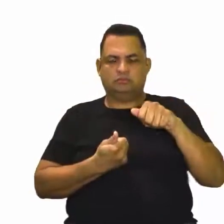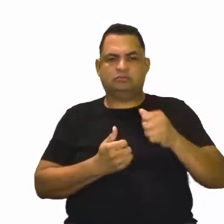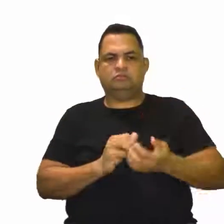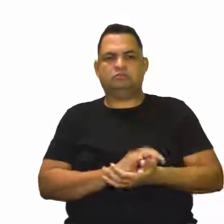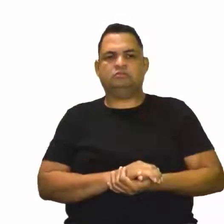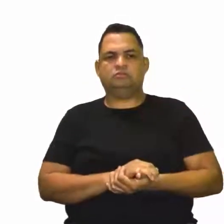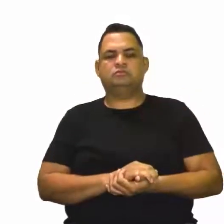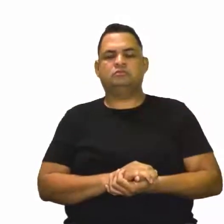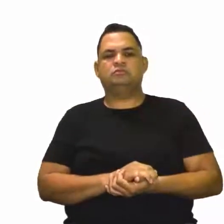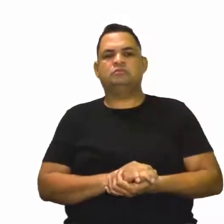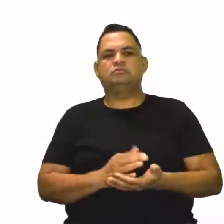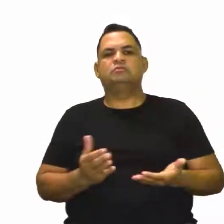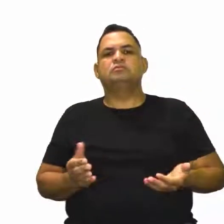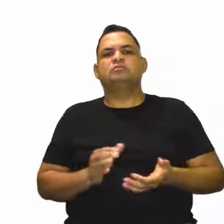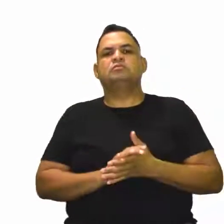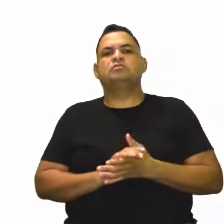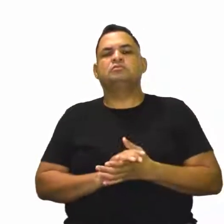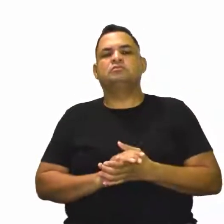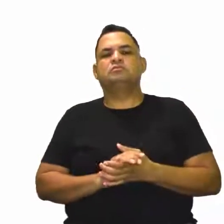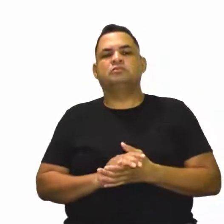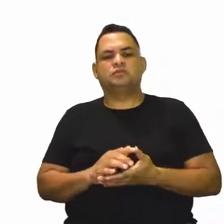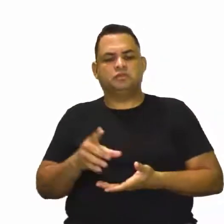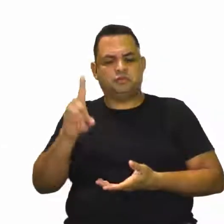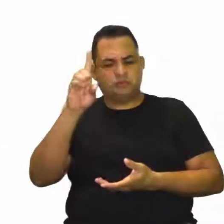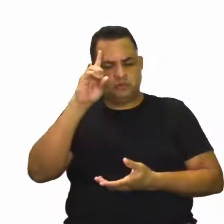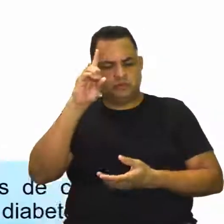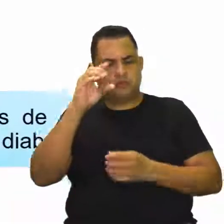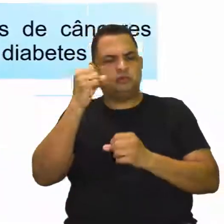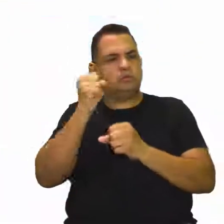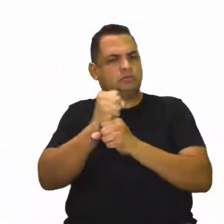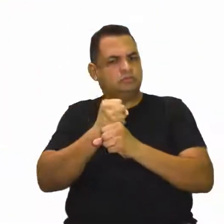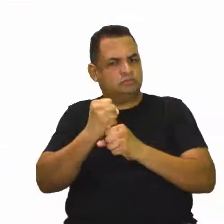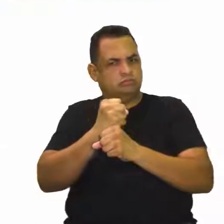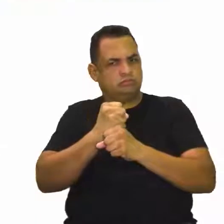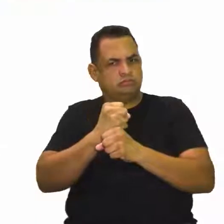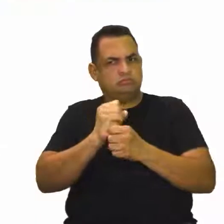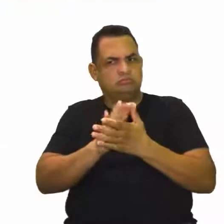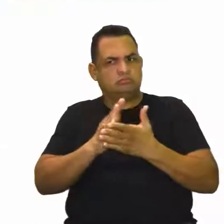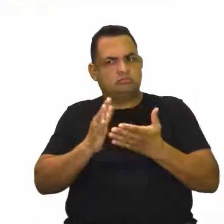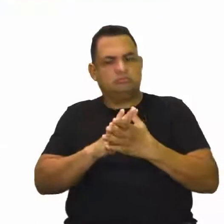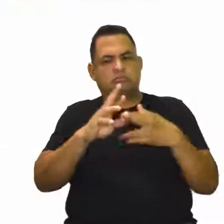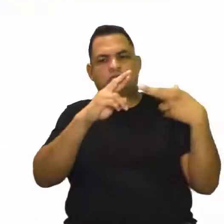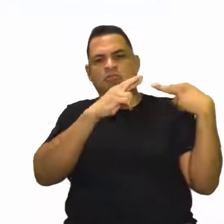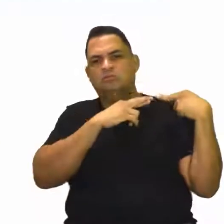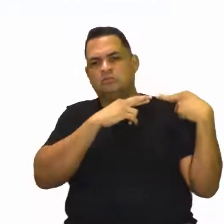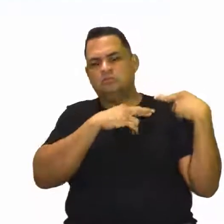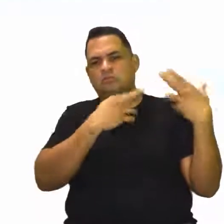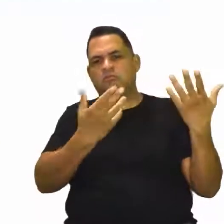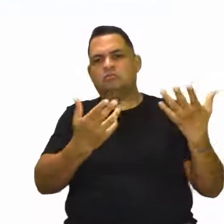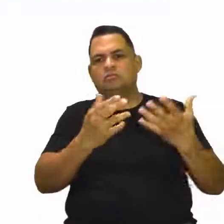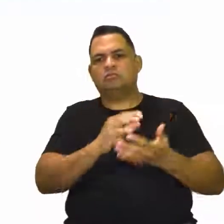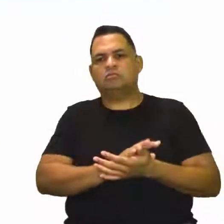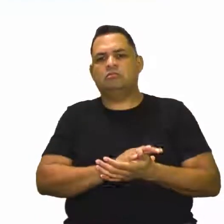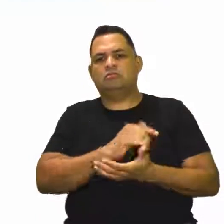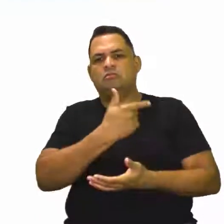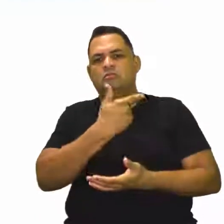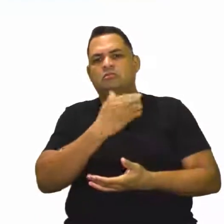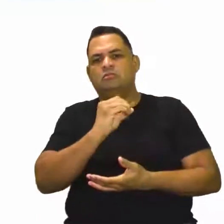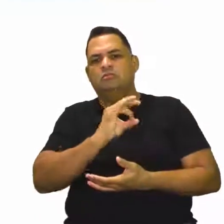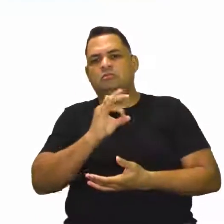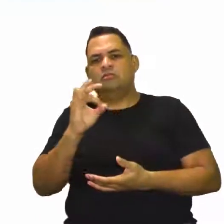esse número é um número grande, né, gente? E anualmente estima-se que ela seja responsável, olha só, entre 10%